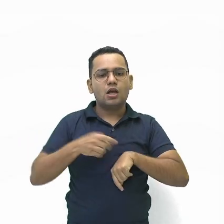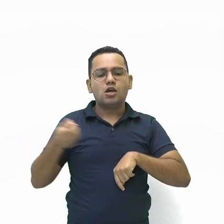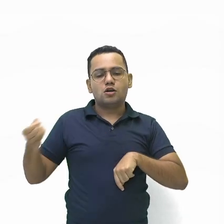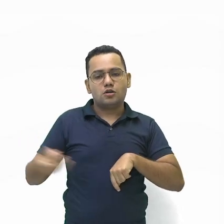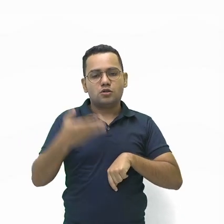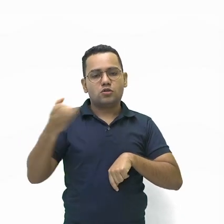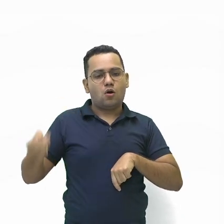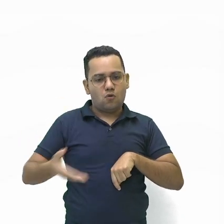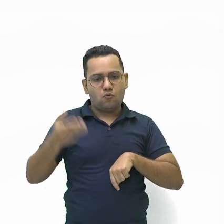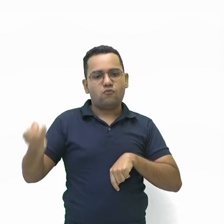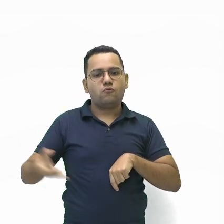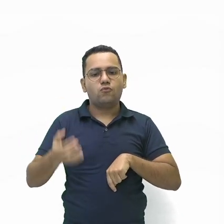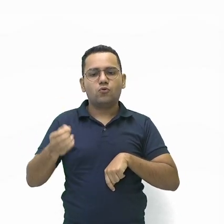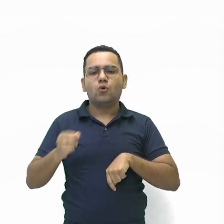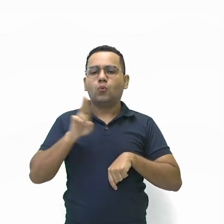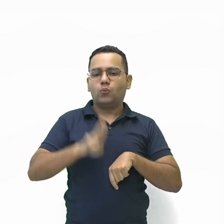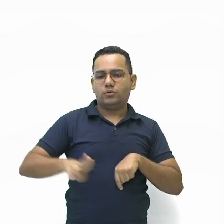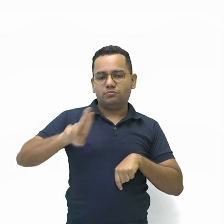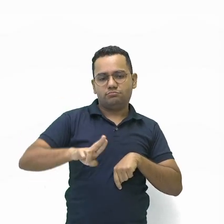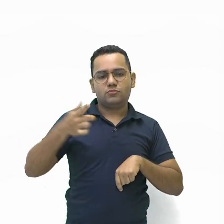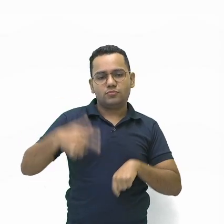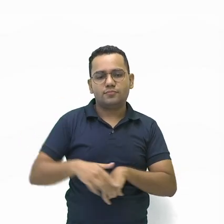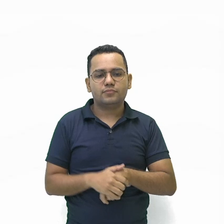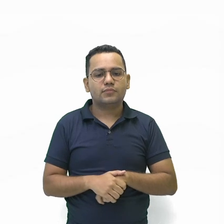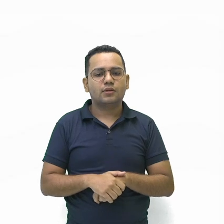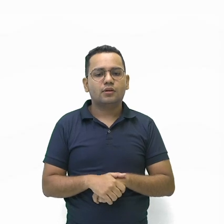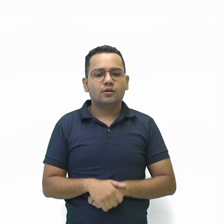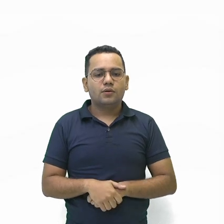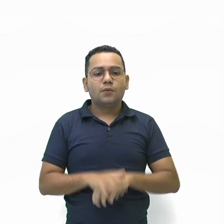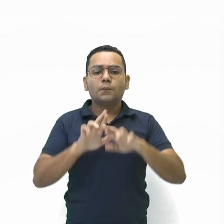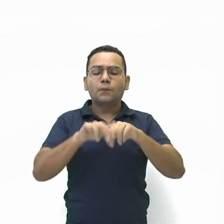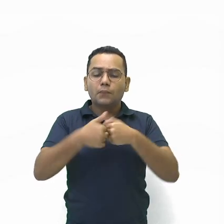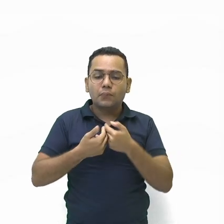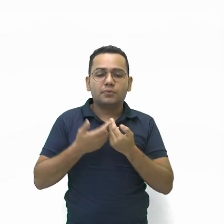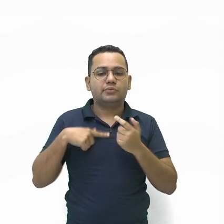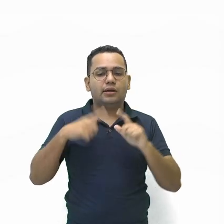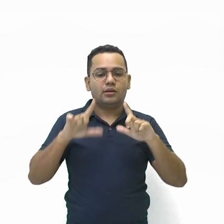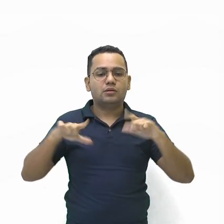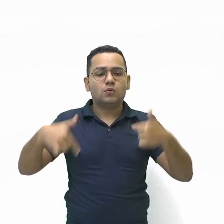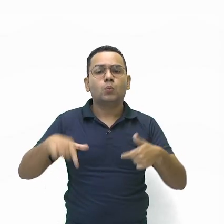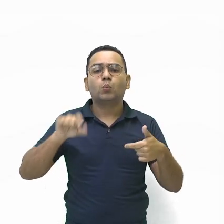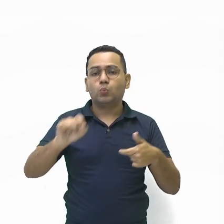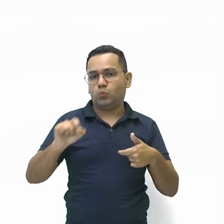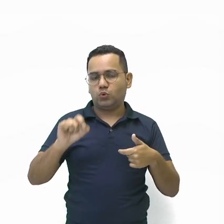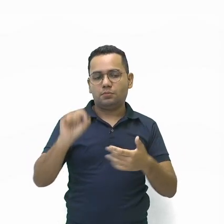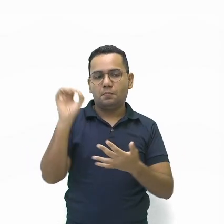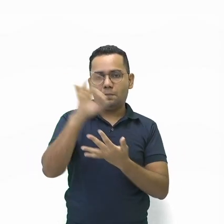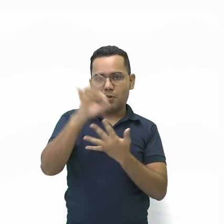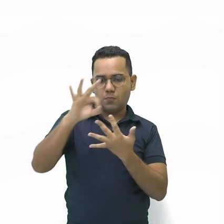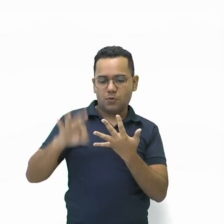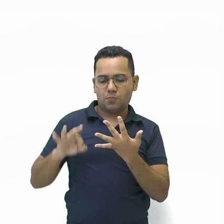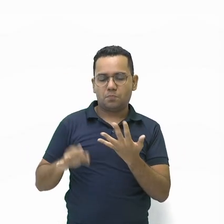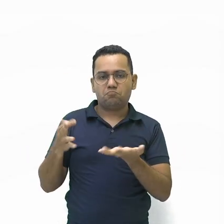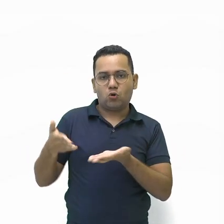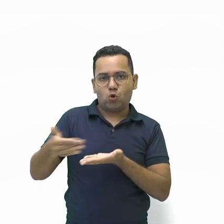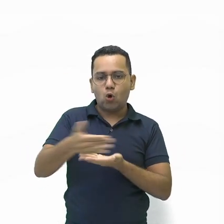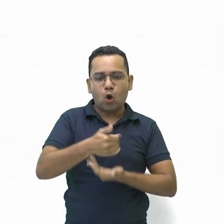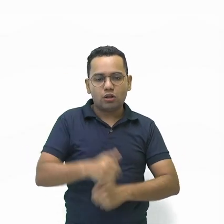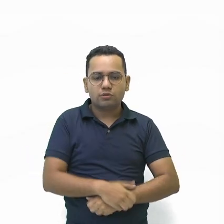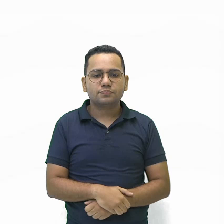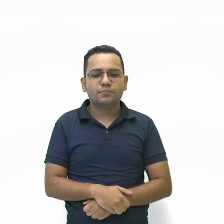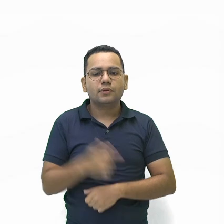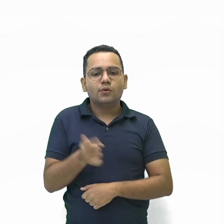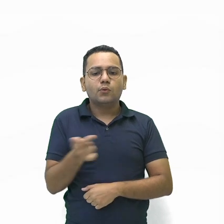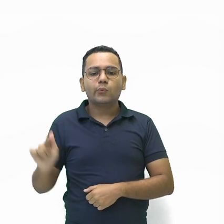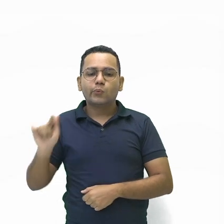ali a reutilização de materiais de uma forma geral, certo? Eles envolvem ali ações como a coleta